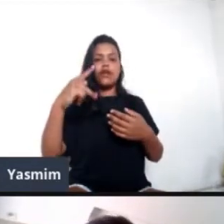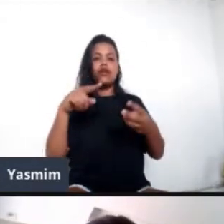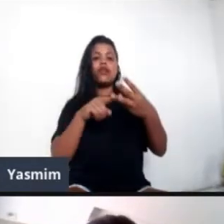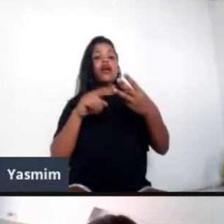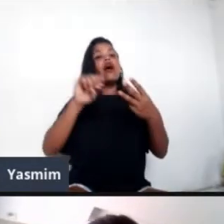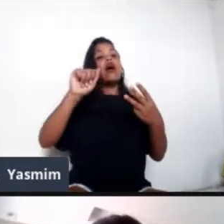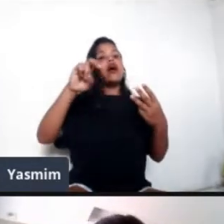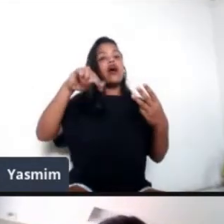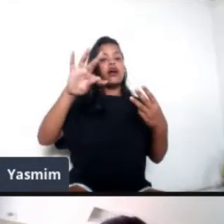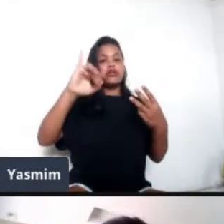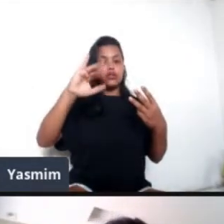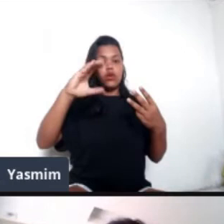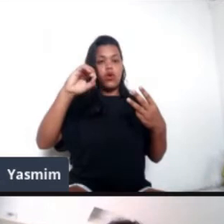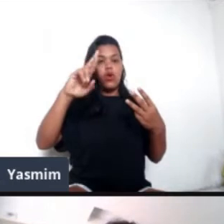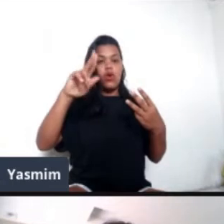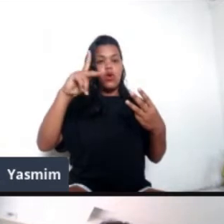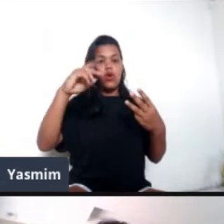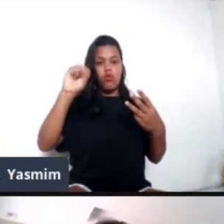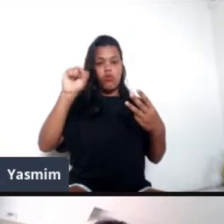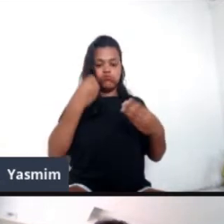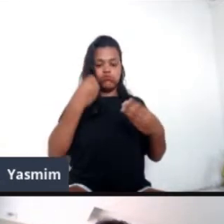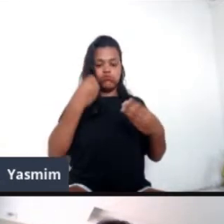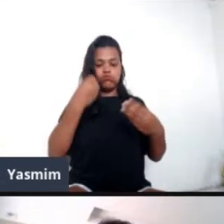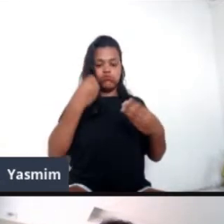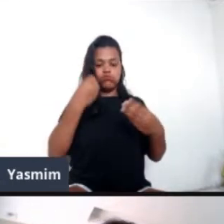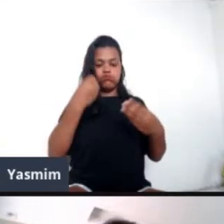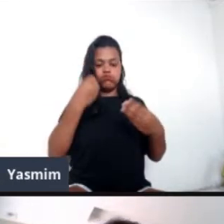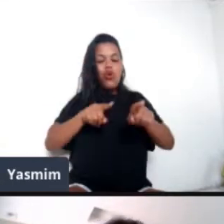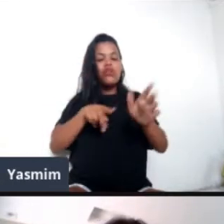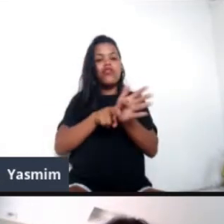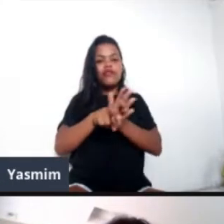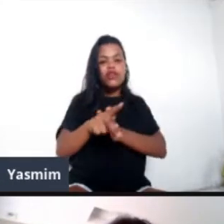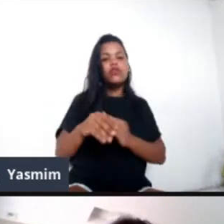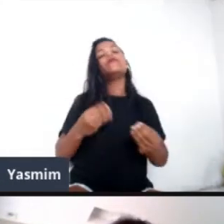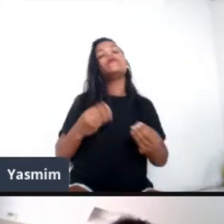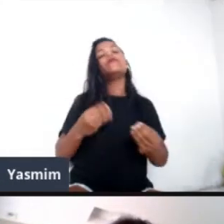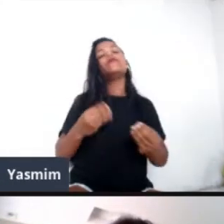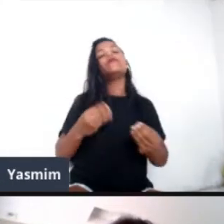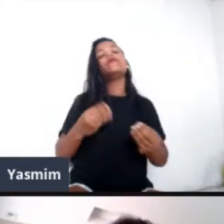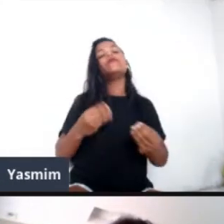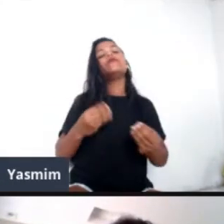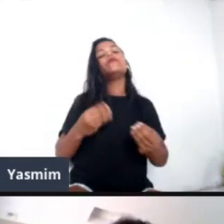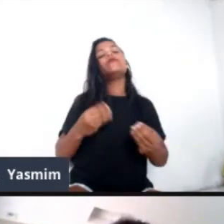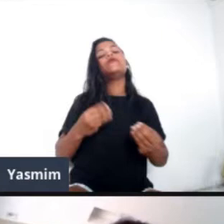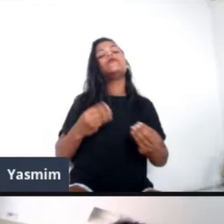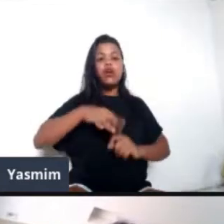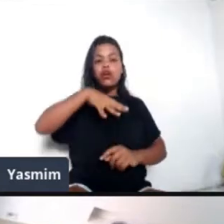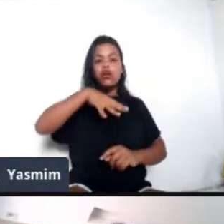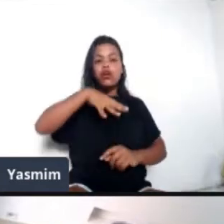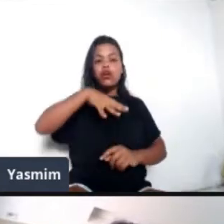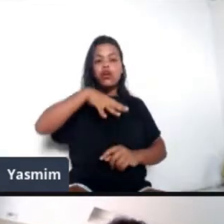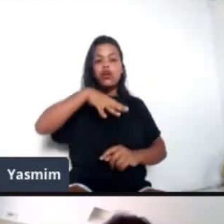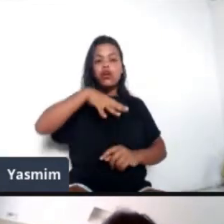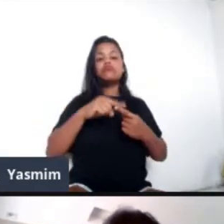de entrada do micro-organismo no ser humano é através de via respiratória, então é por mucosa, e a IgA é um